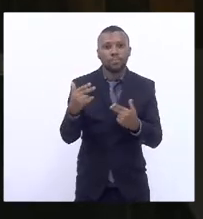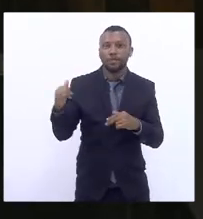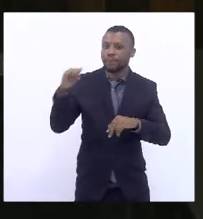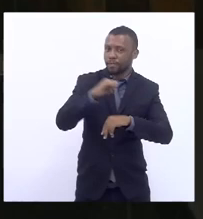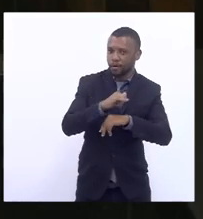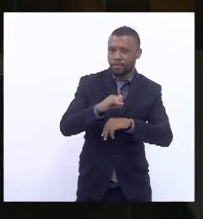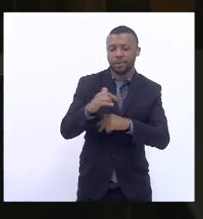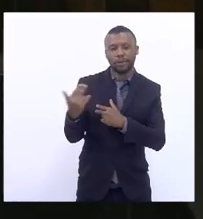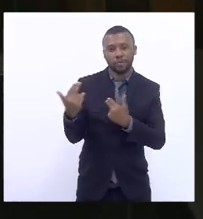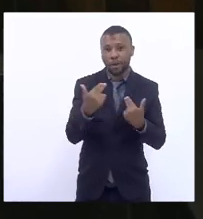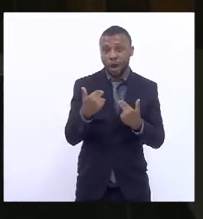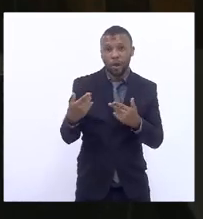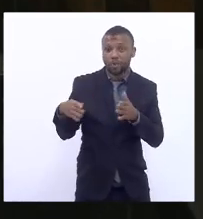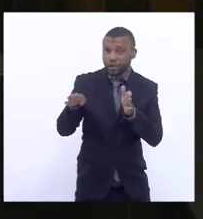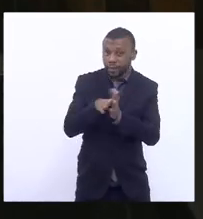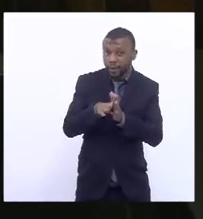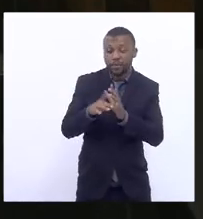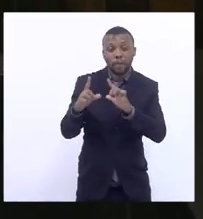atrasado, acabei de chegar de Brasília.